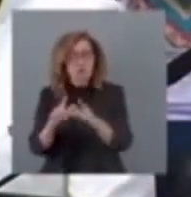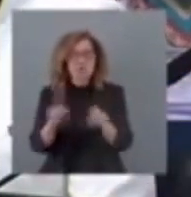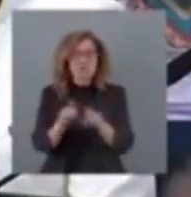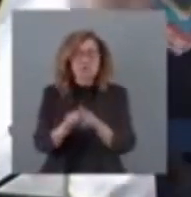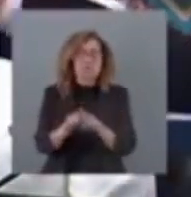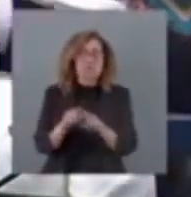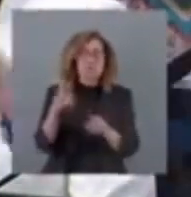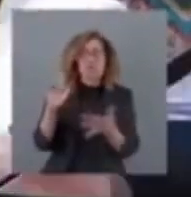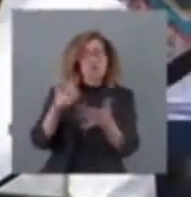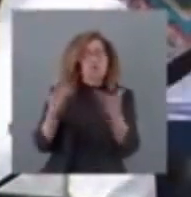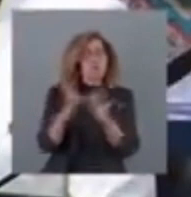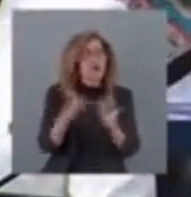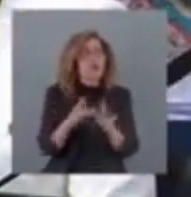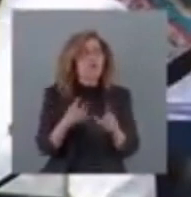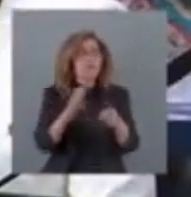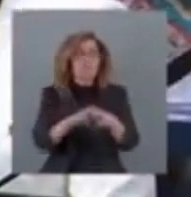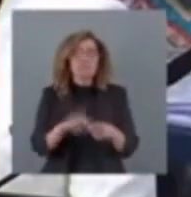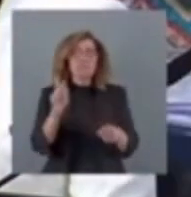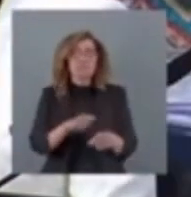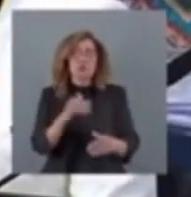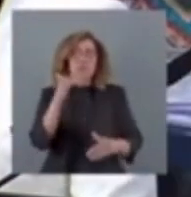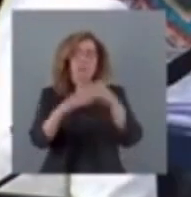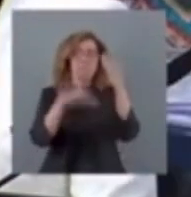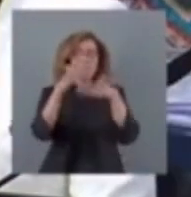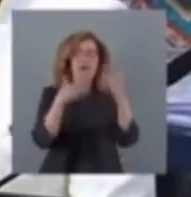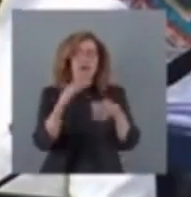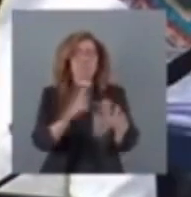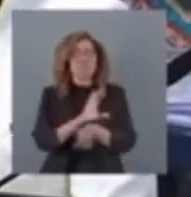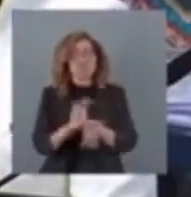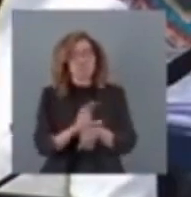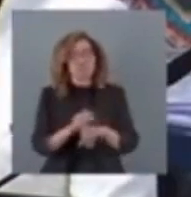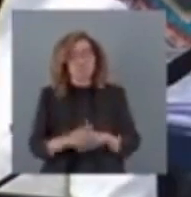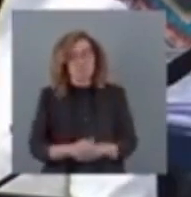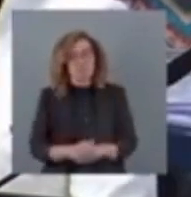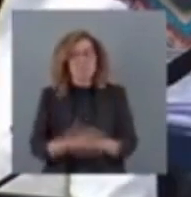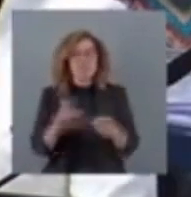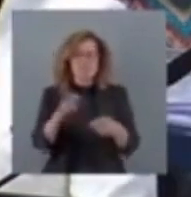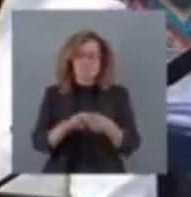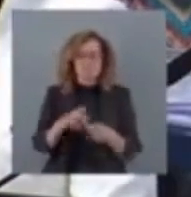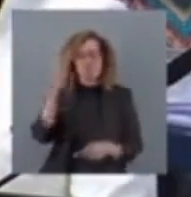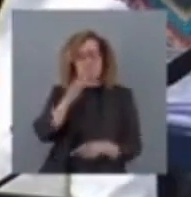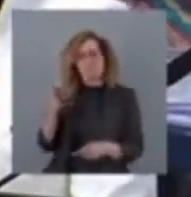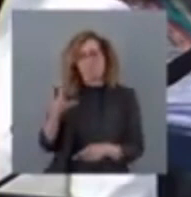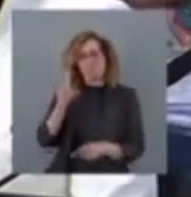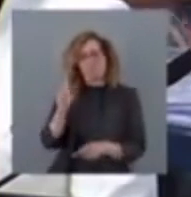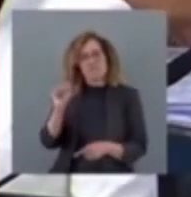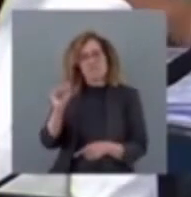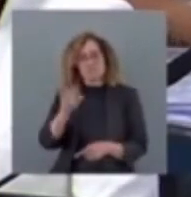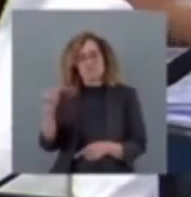concordam com a Constituição, eles não gostam da Constituição de 88. O problema é que a gente está com uma maioria